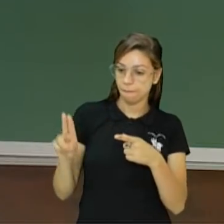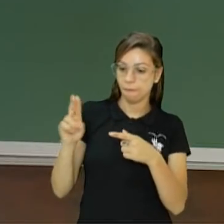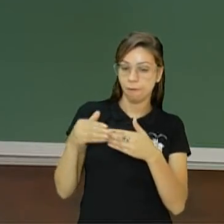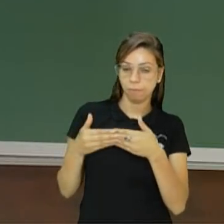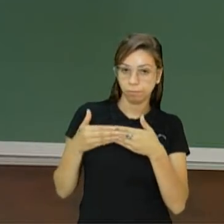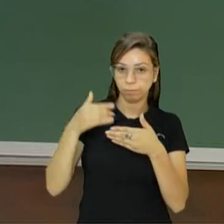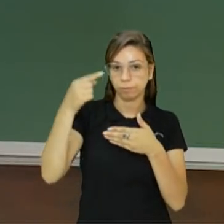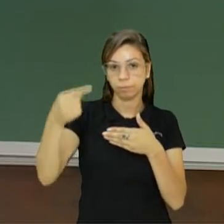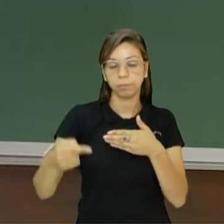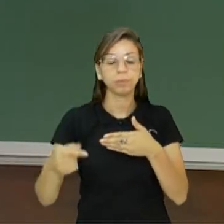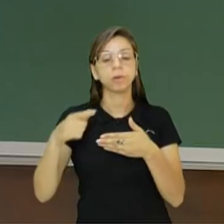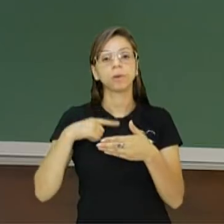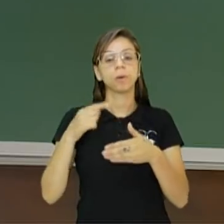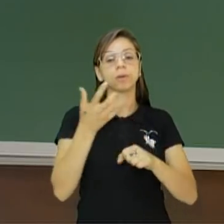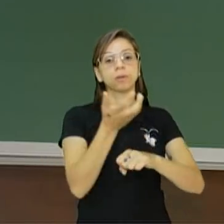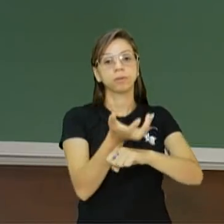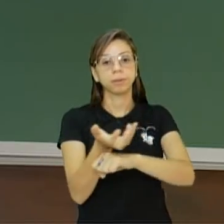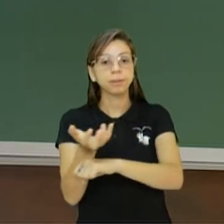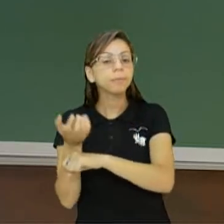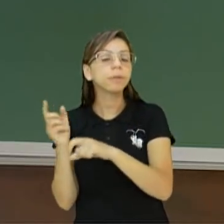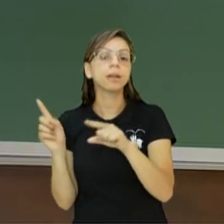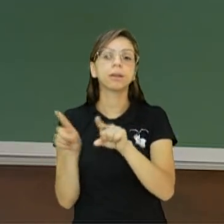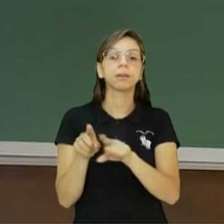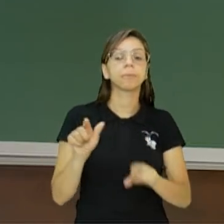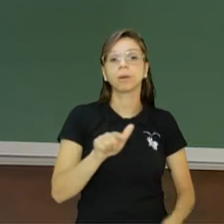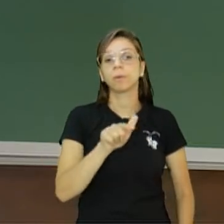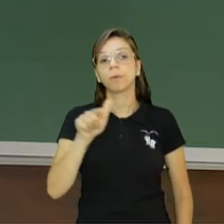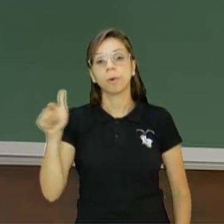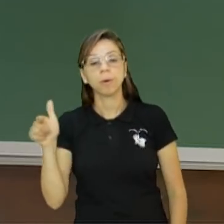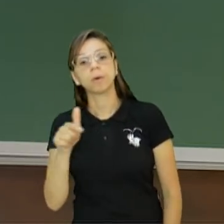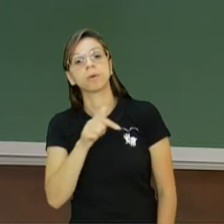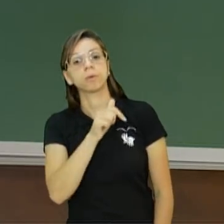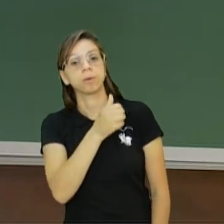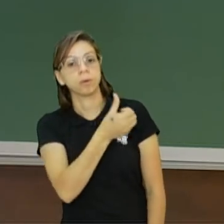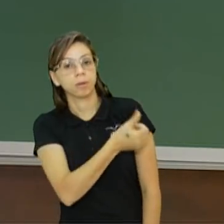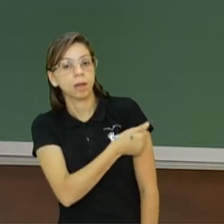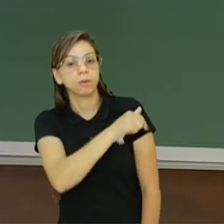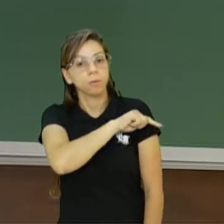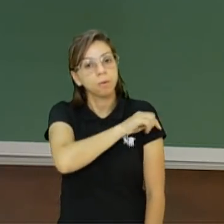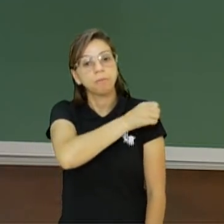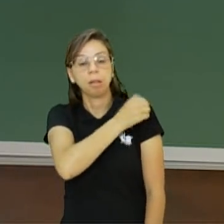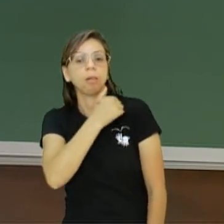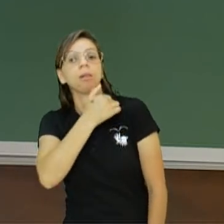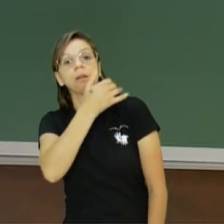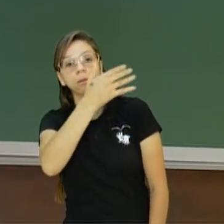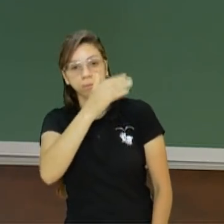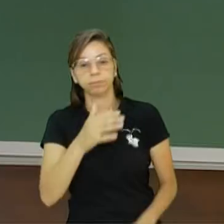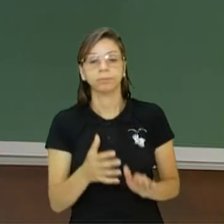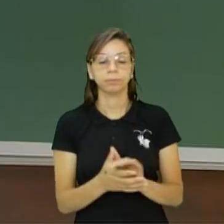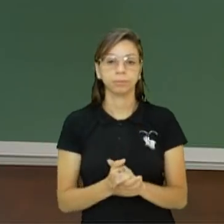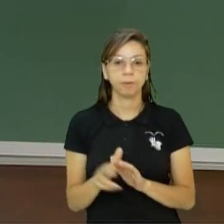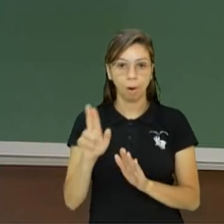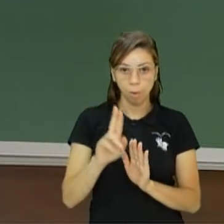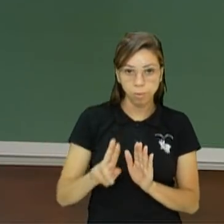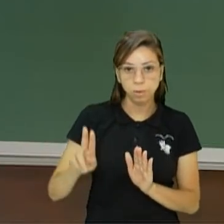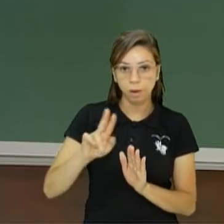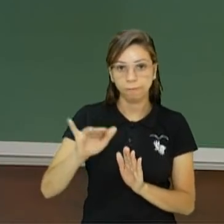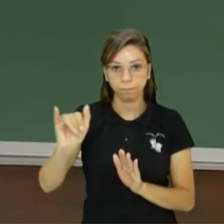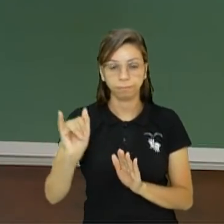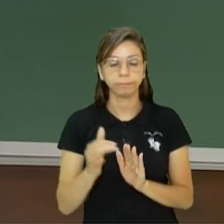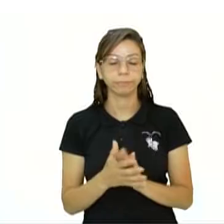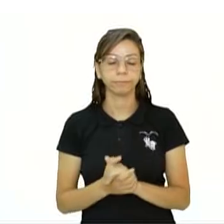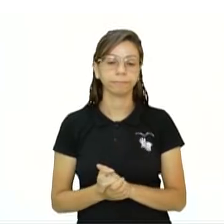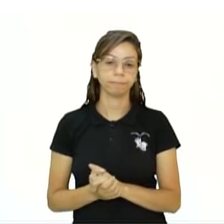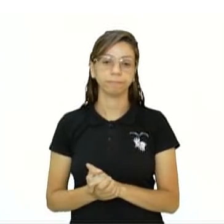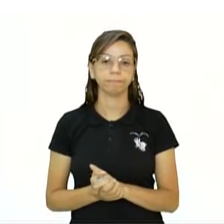nas outras séries, nos outros anos futuramente, tá bom? Então, vamos relembrar um pouquinho dos sólidos